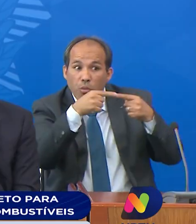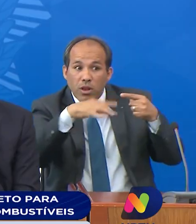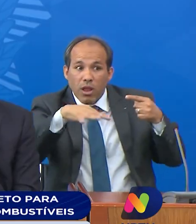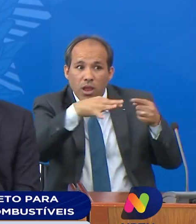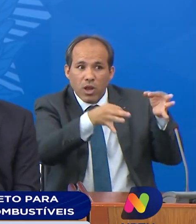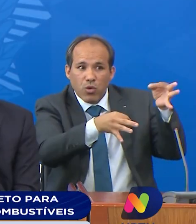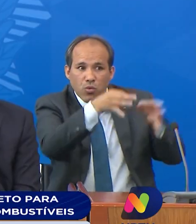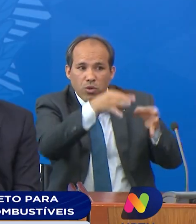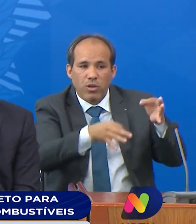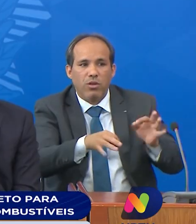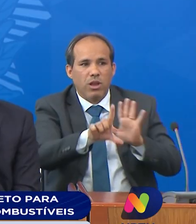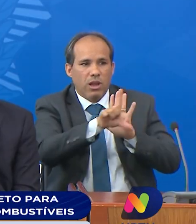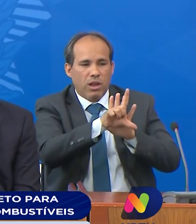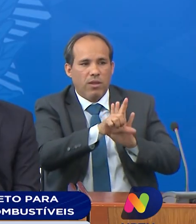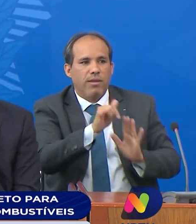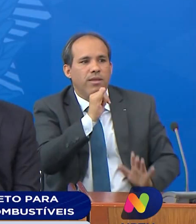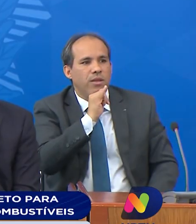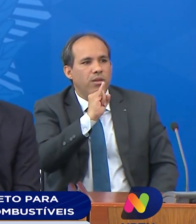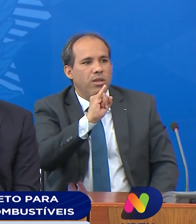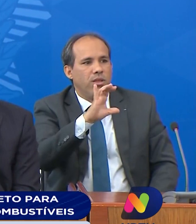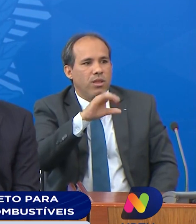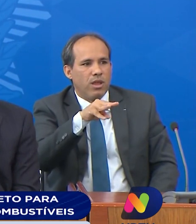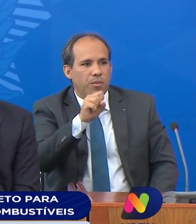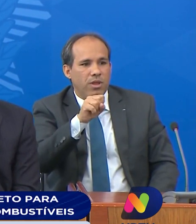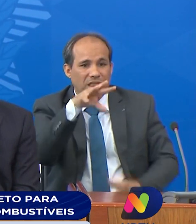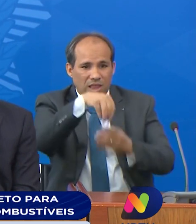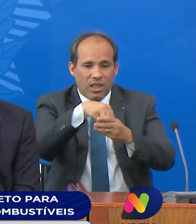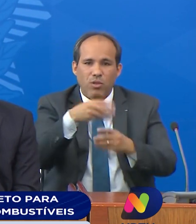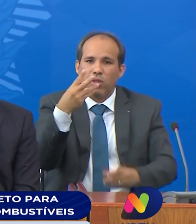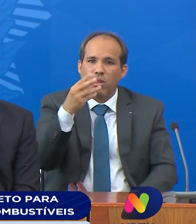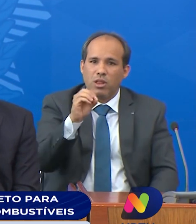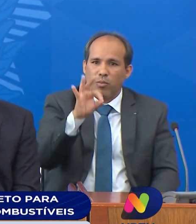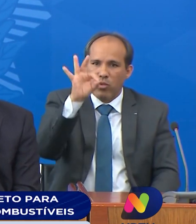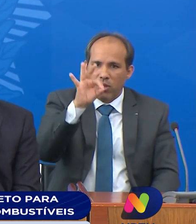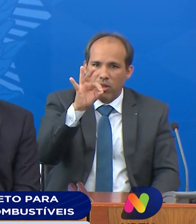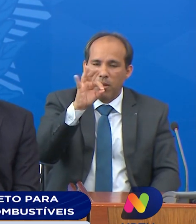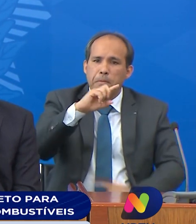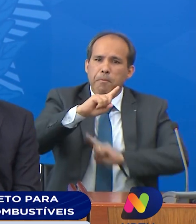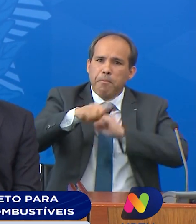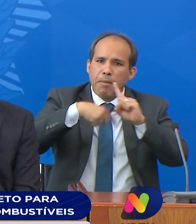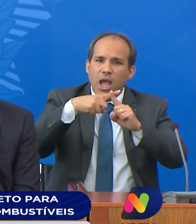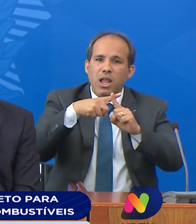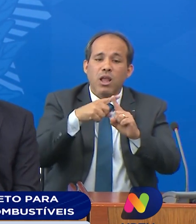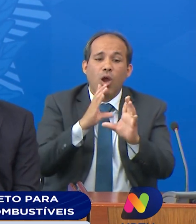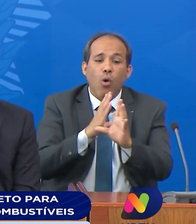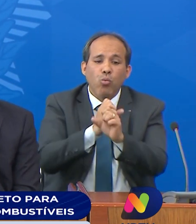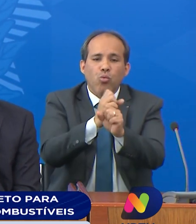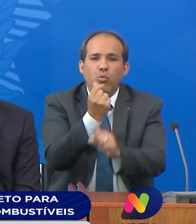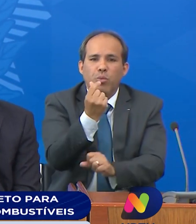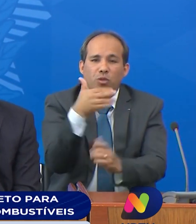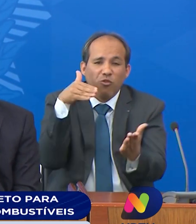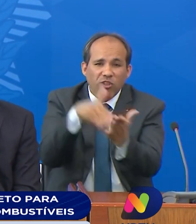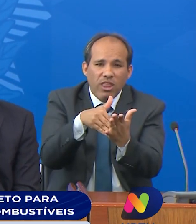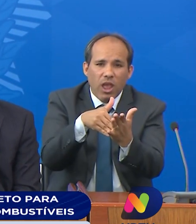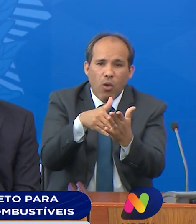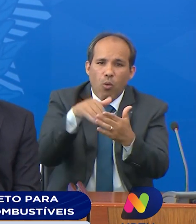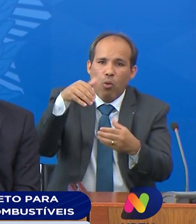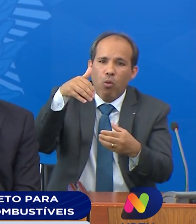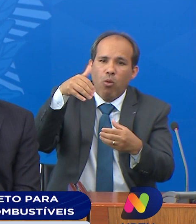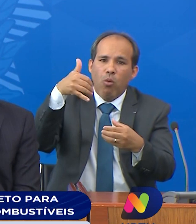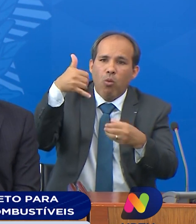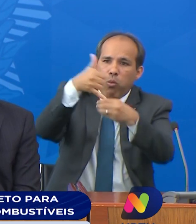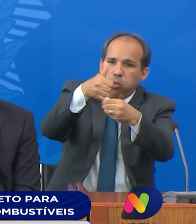cíveis cms vamos supor trinta por cento o ensino no preço final da bomba nós